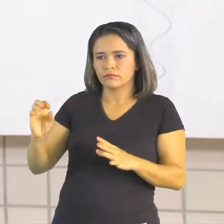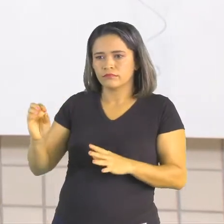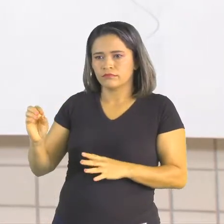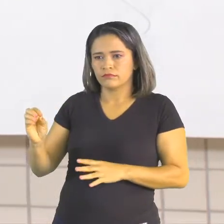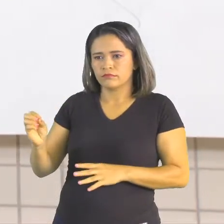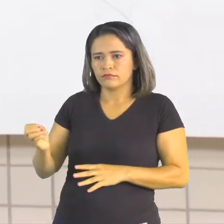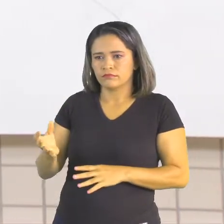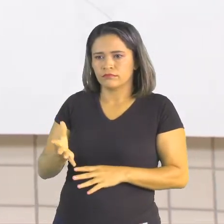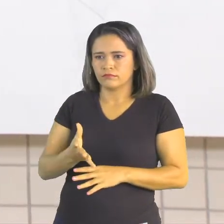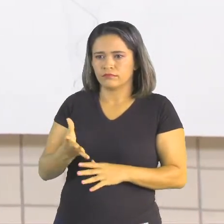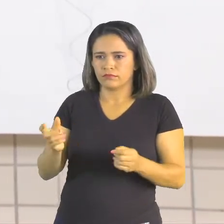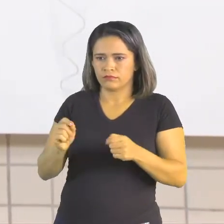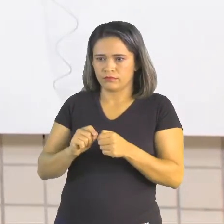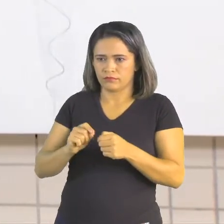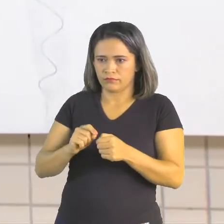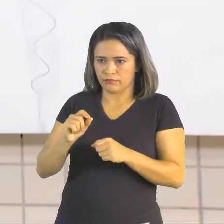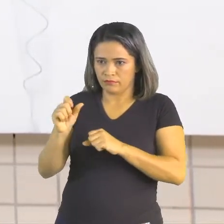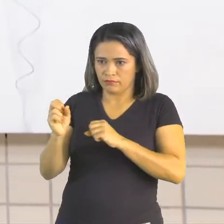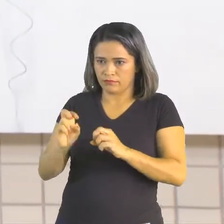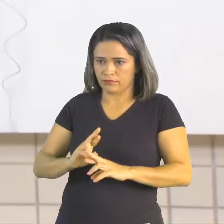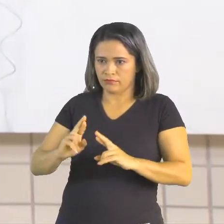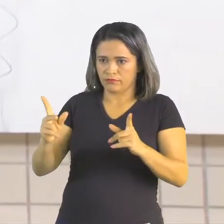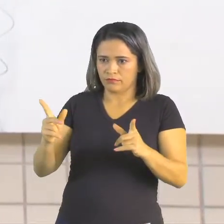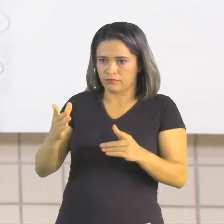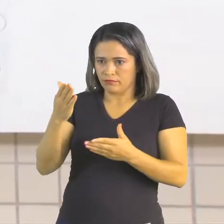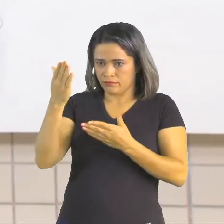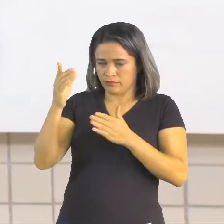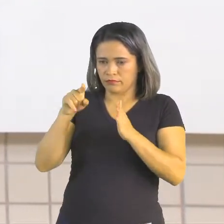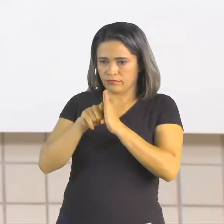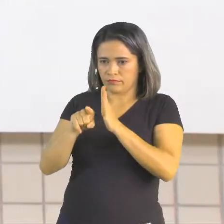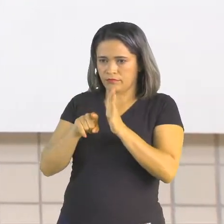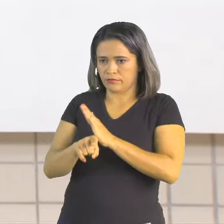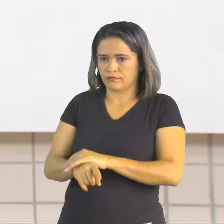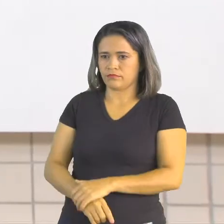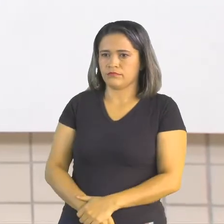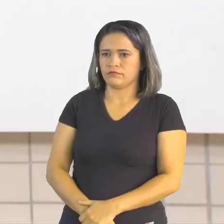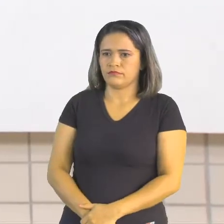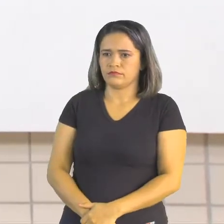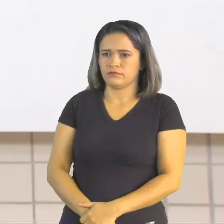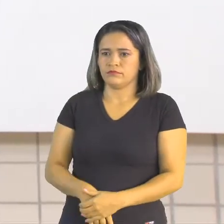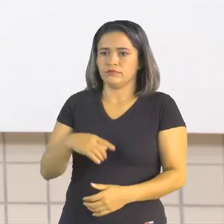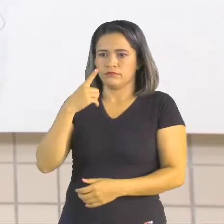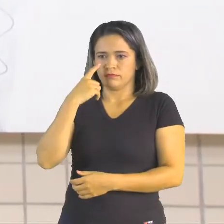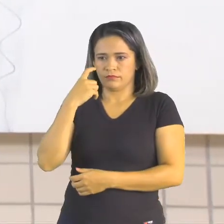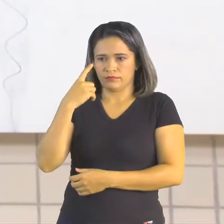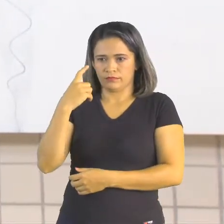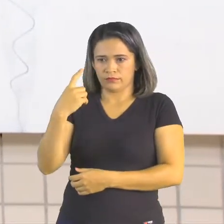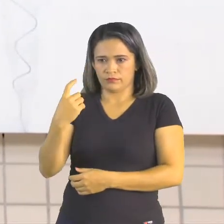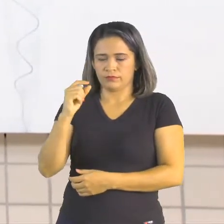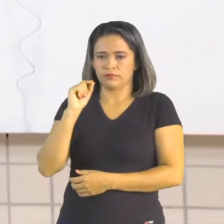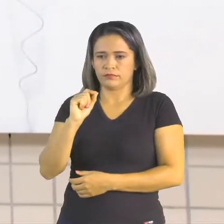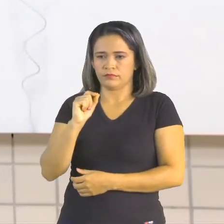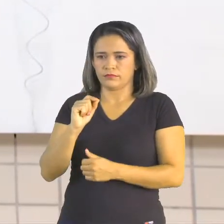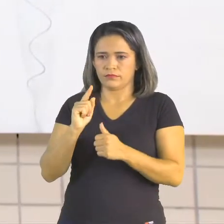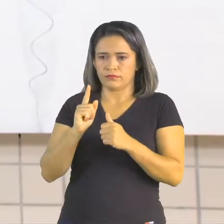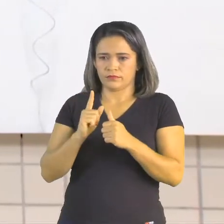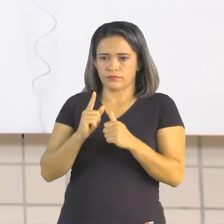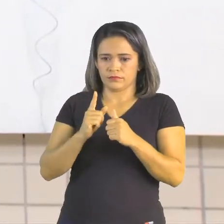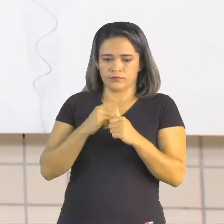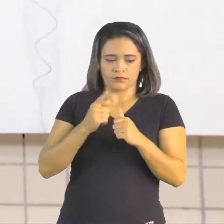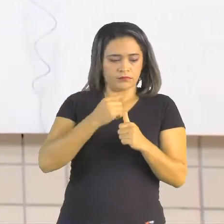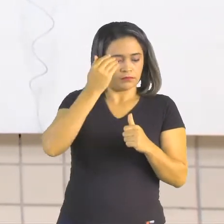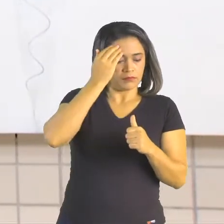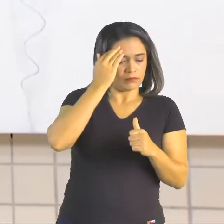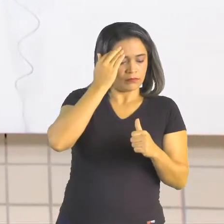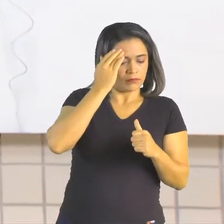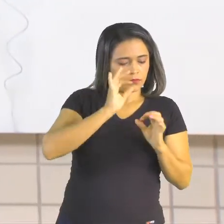o que a gente vai fazer de diferente aqui nos nossos novos problemas. Porque é interessante, eu tenho que primeiro entender o mais simples